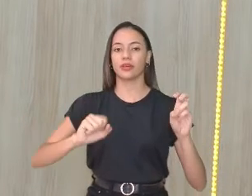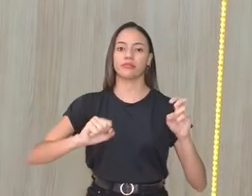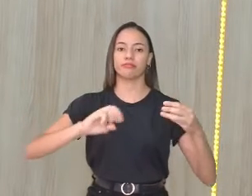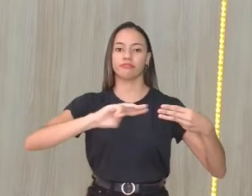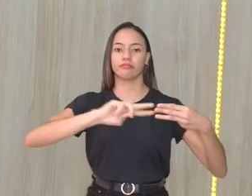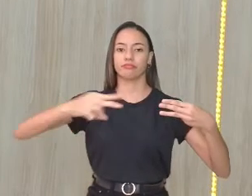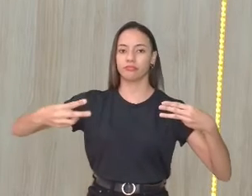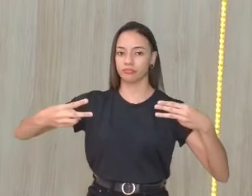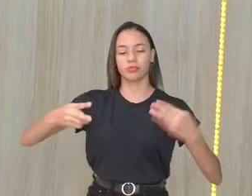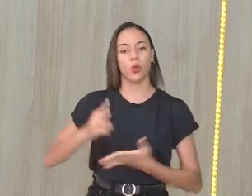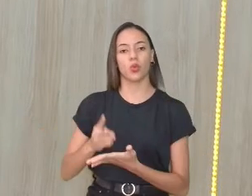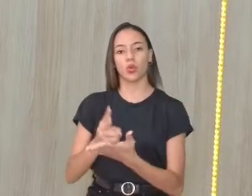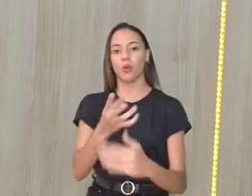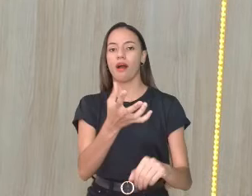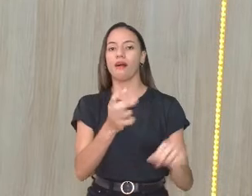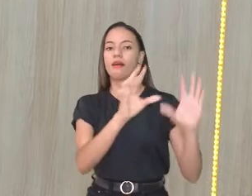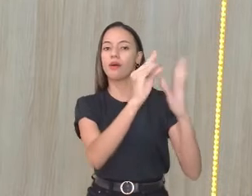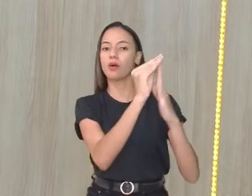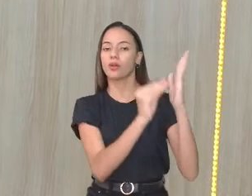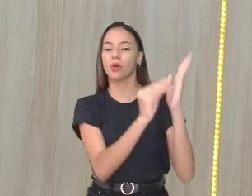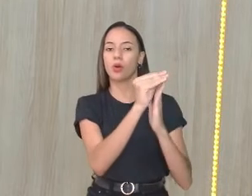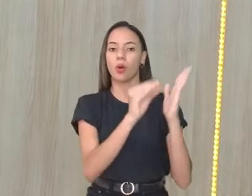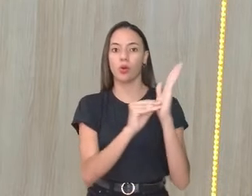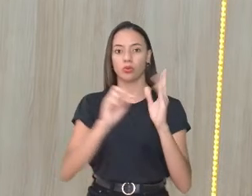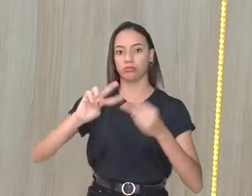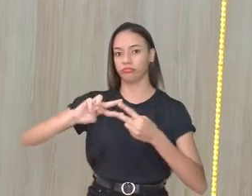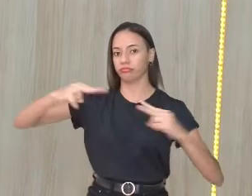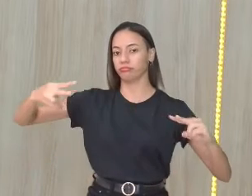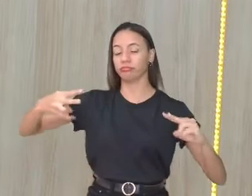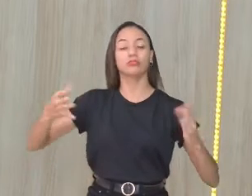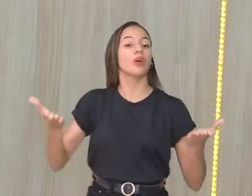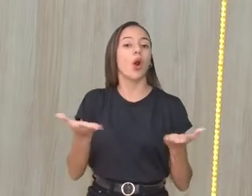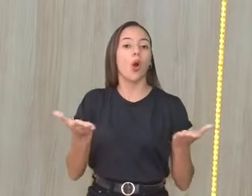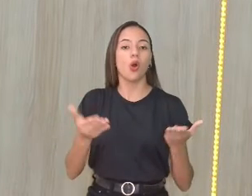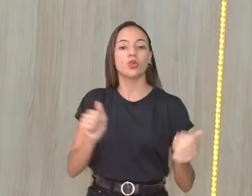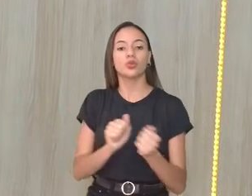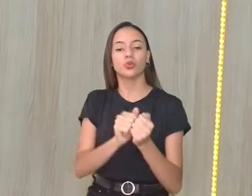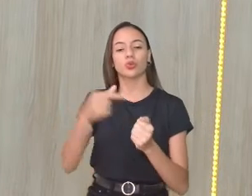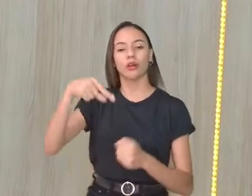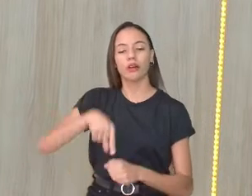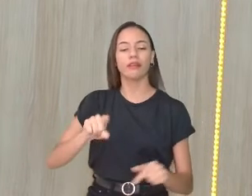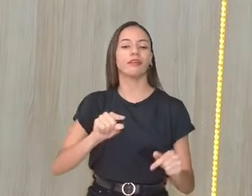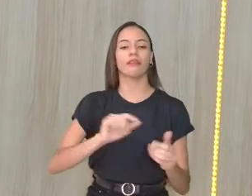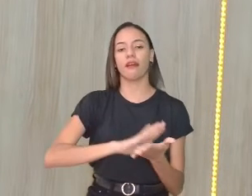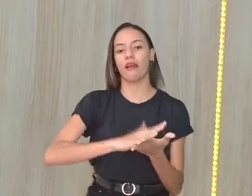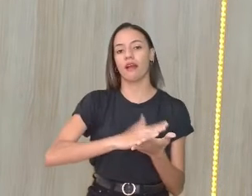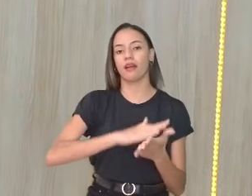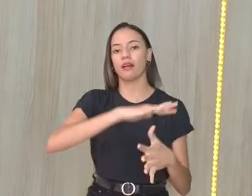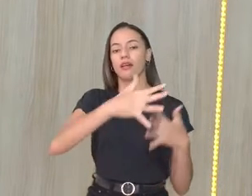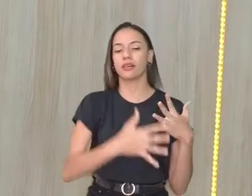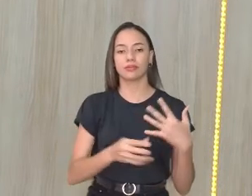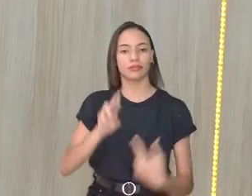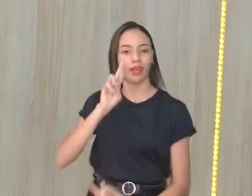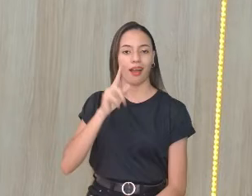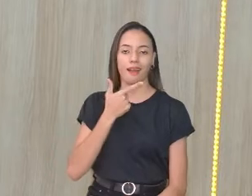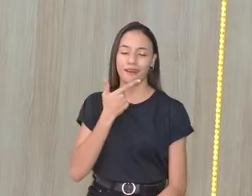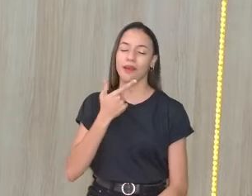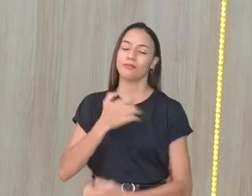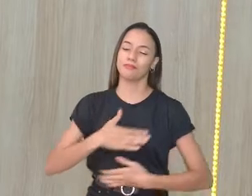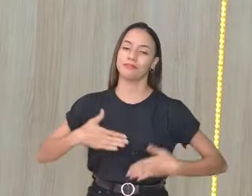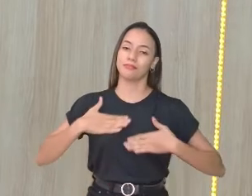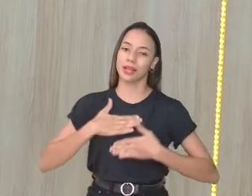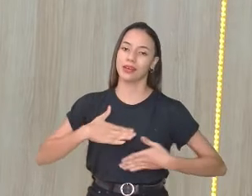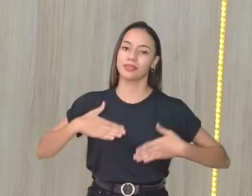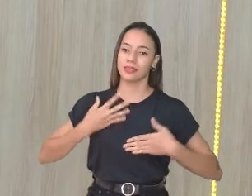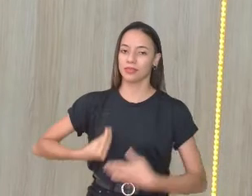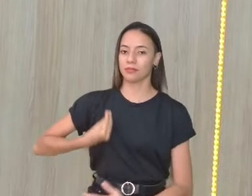da genética, tá certo? Quem está aqui comigo me acompanhando hoje é a Raquel, nossa intérprete de Libras. Raquel, um prazer,